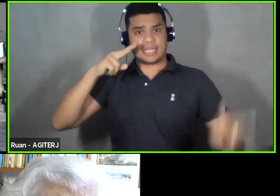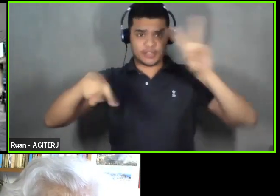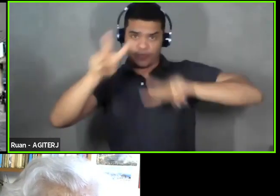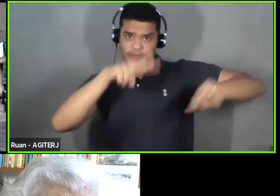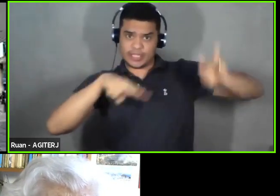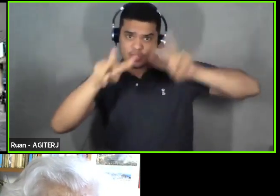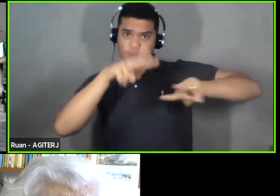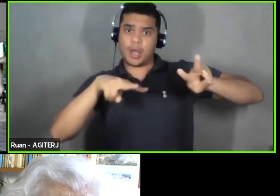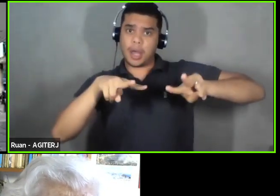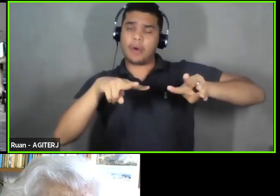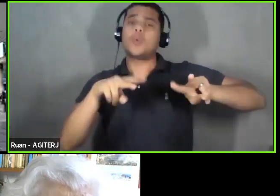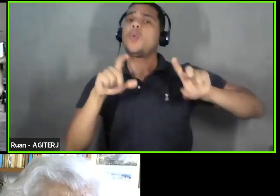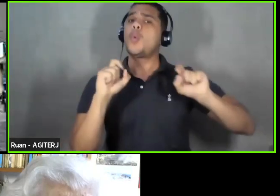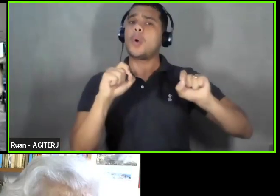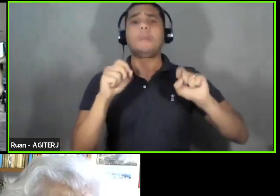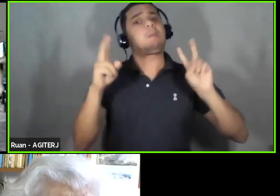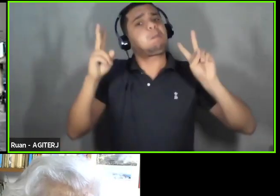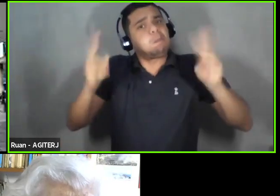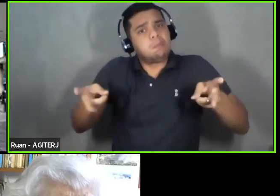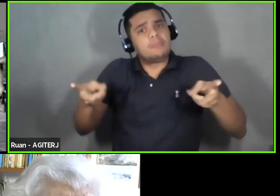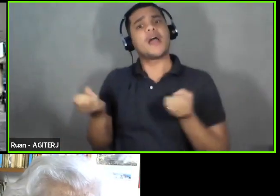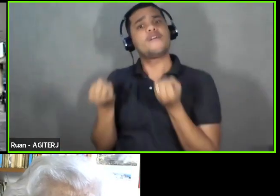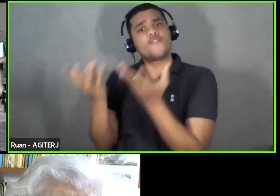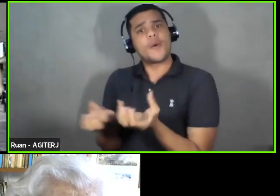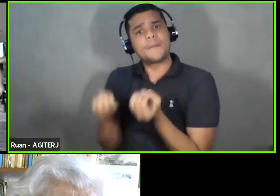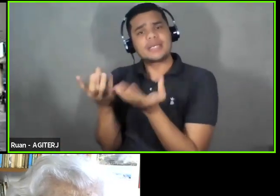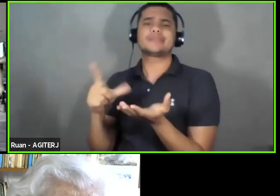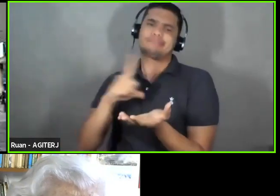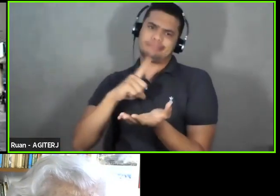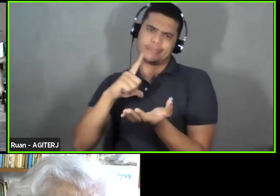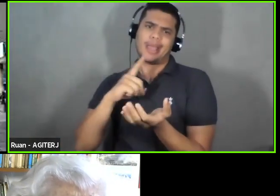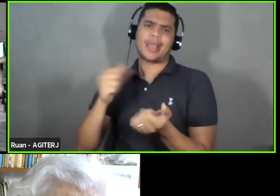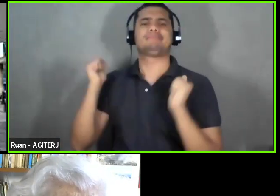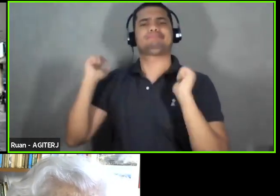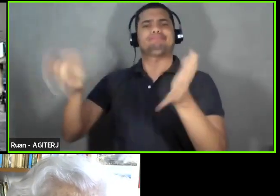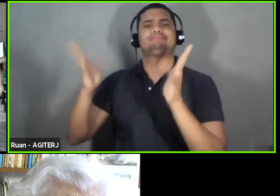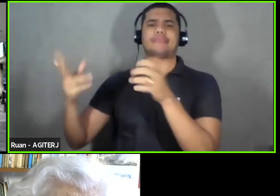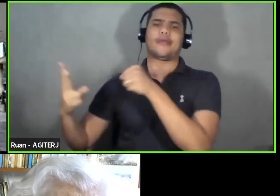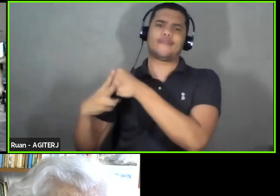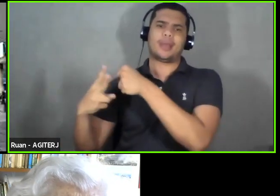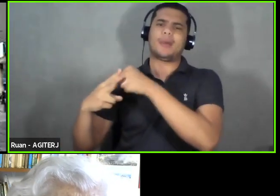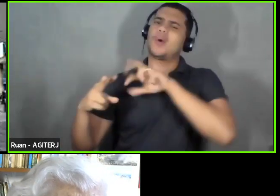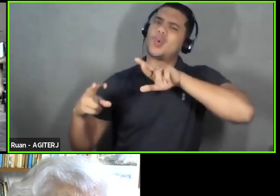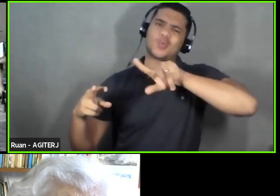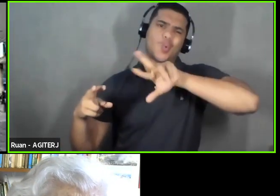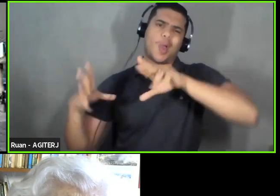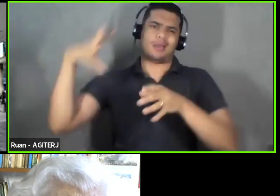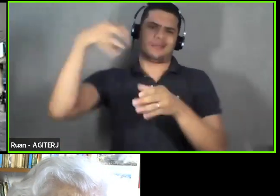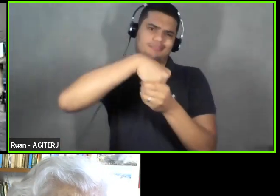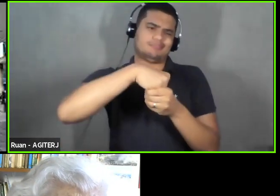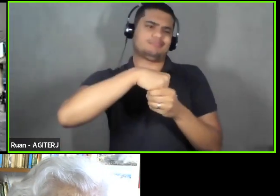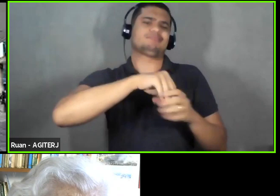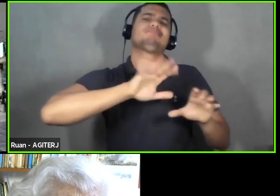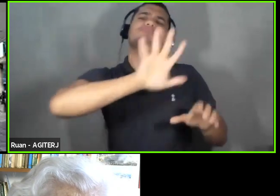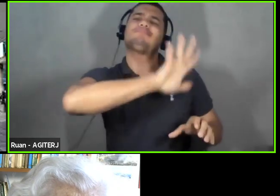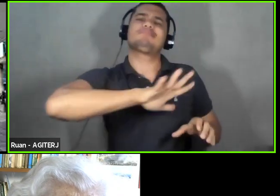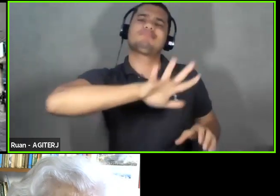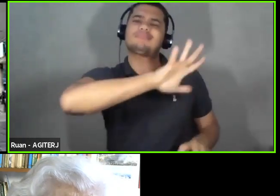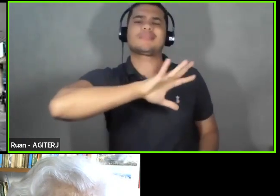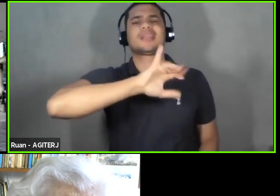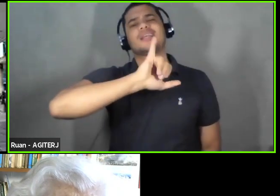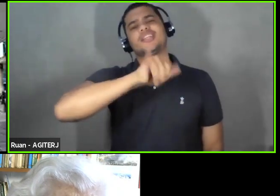assim produzem informação verbal, o que as deixaria de fora da definição jacobsoniana de tradução